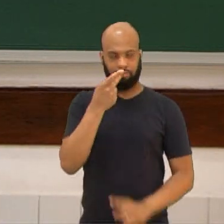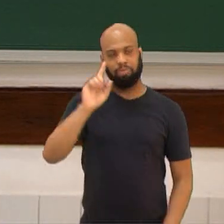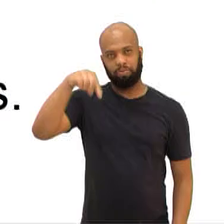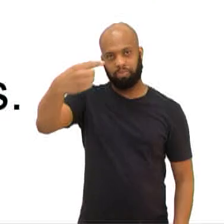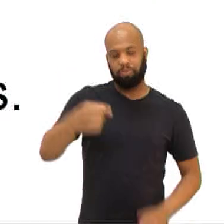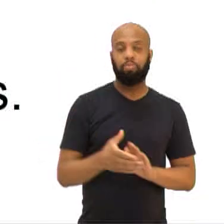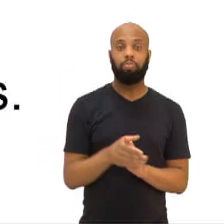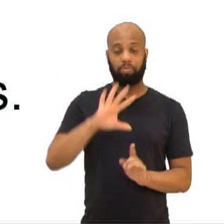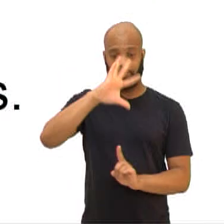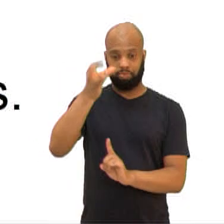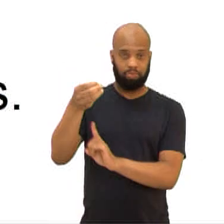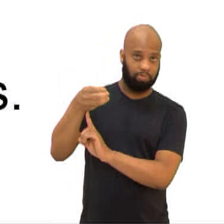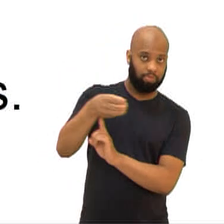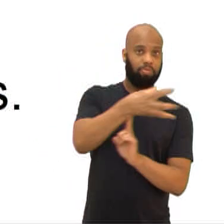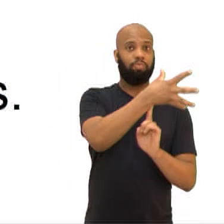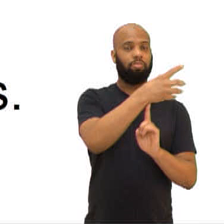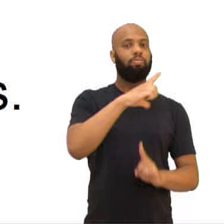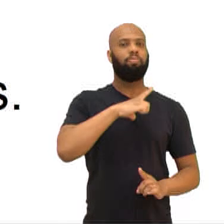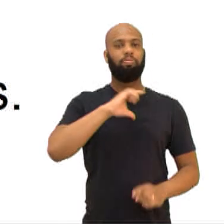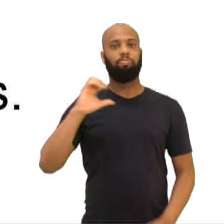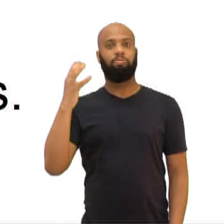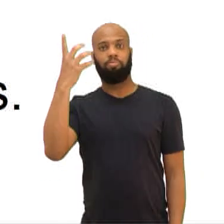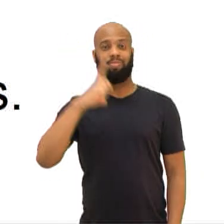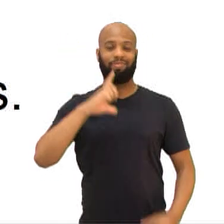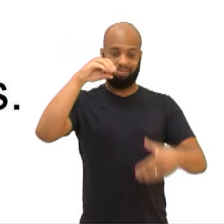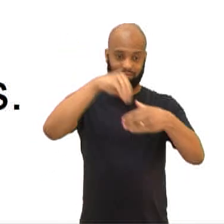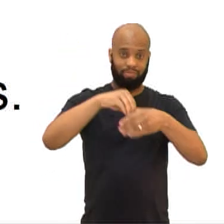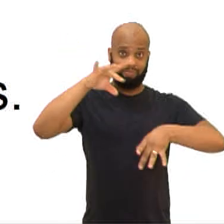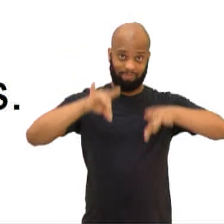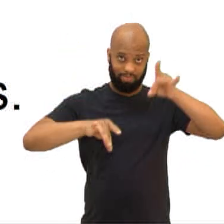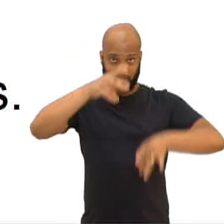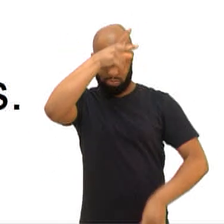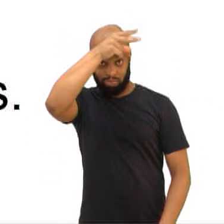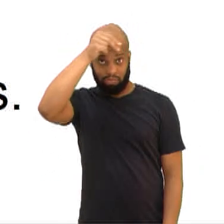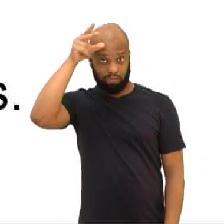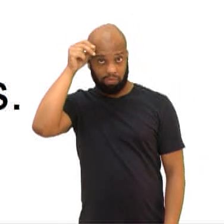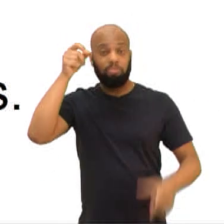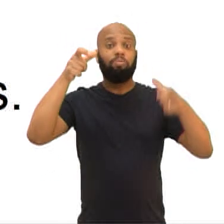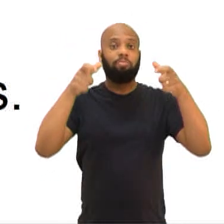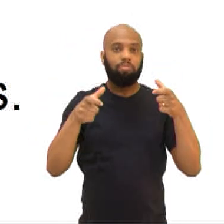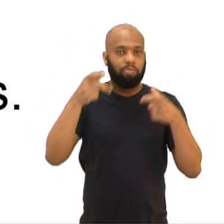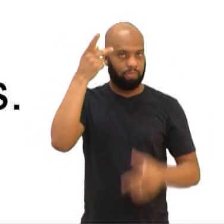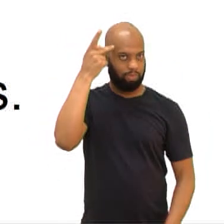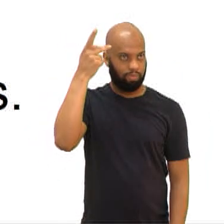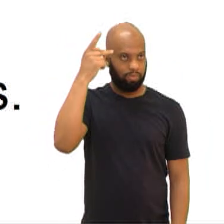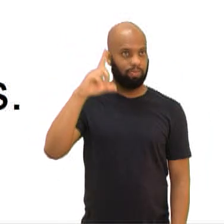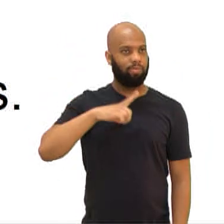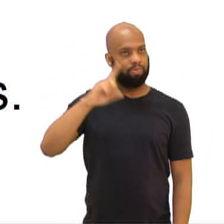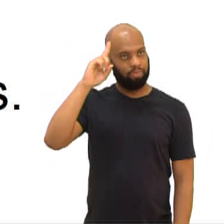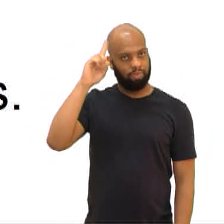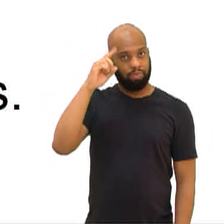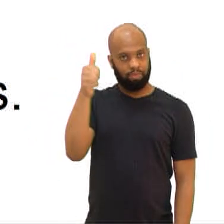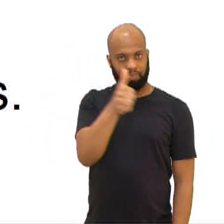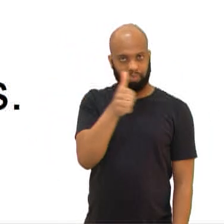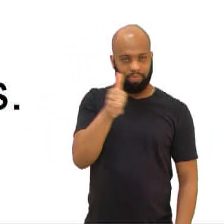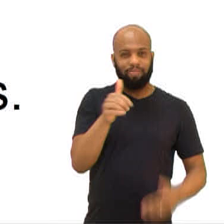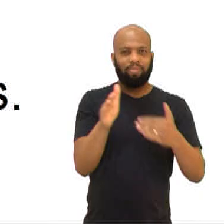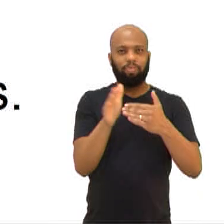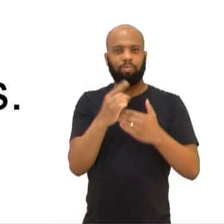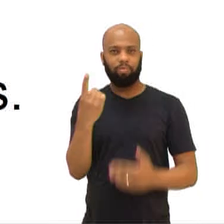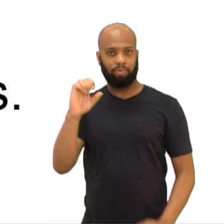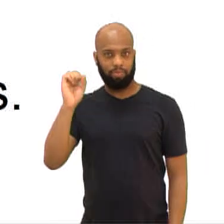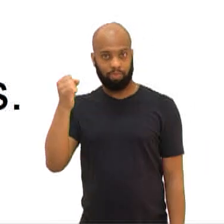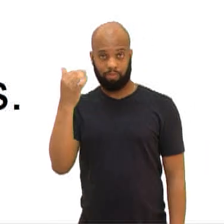A Semana de Arte Moderna ela aconteceu no Teatro Municipal em São Paulo entre os dias 11 e 18 de fevereiro